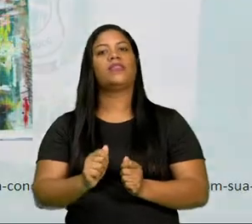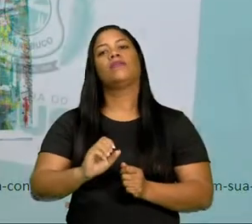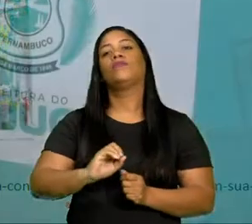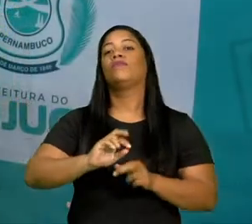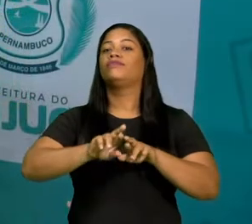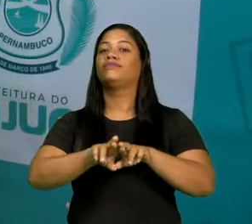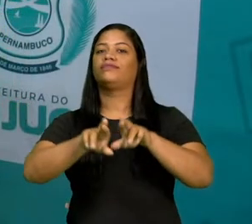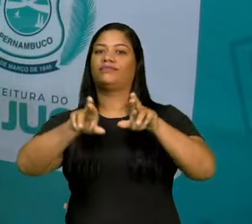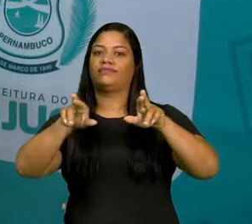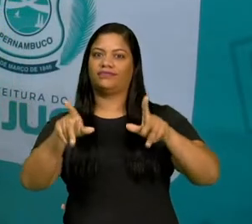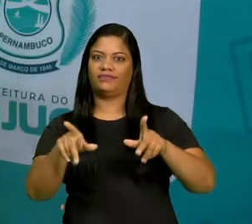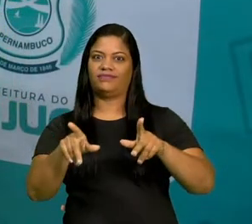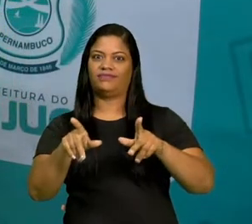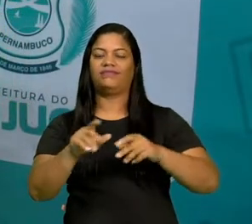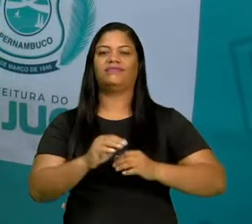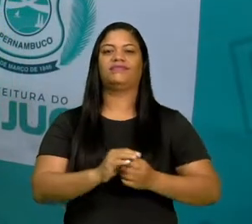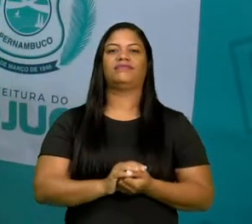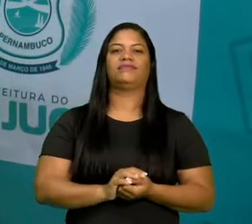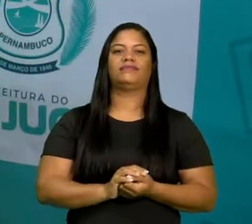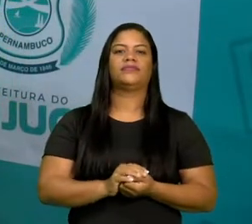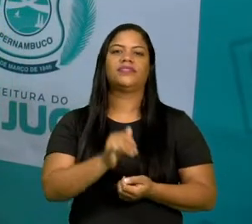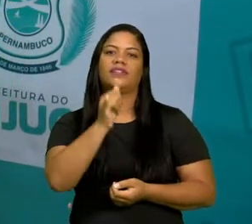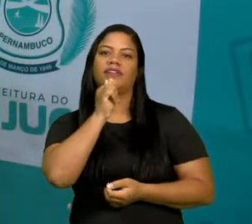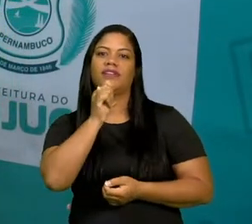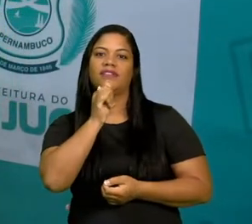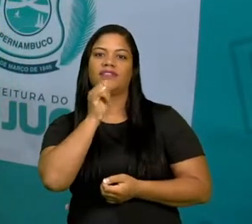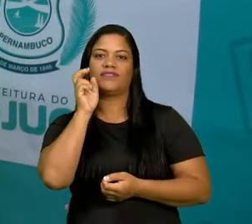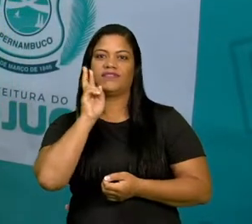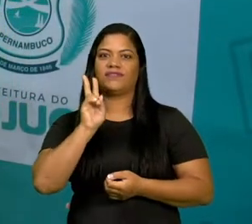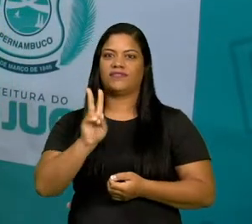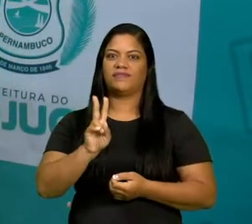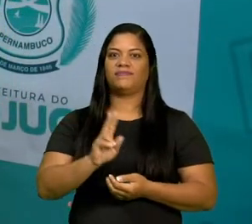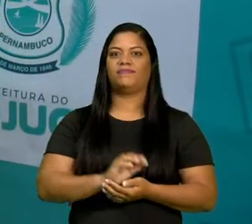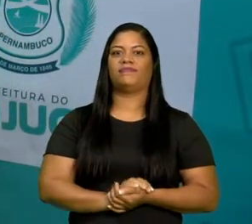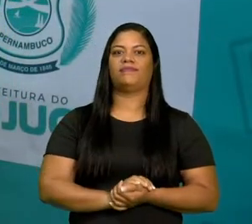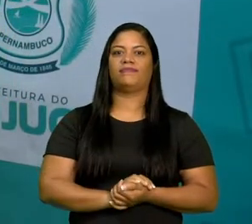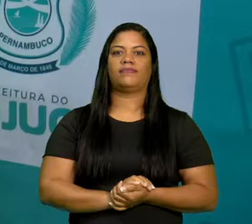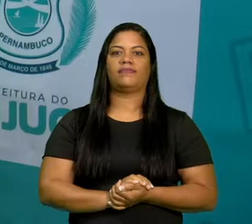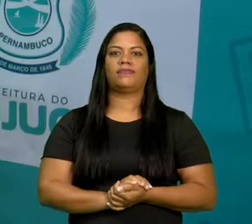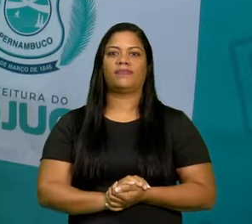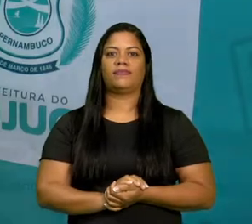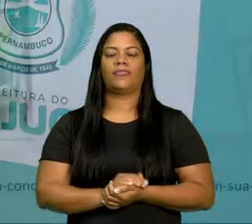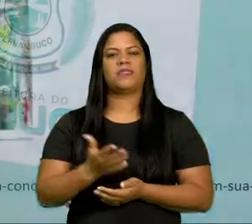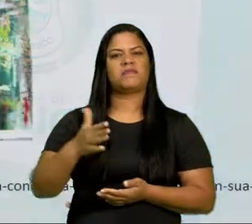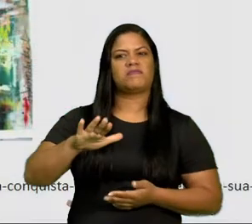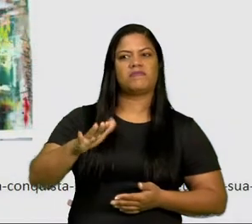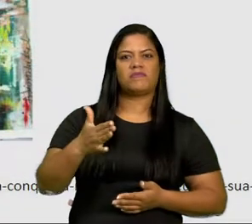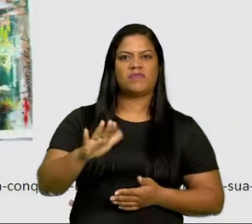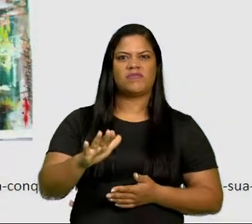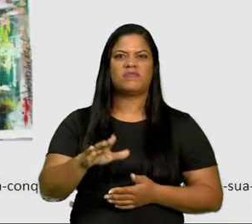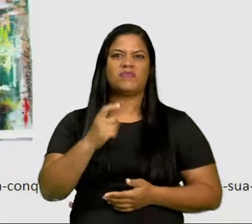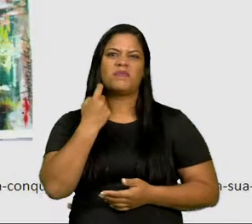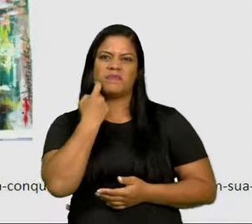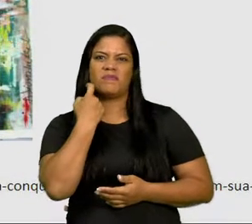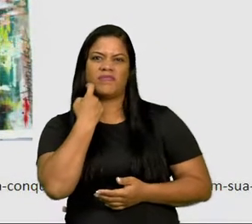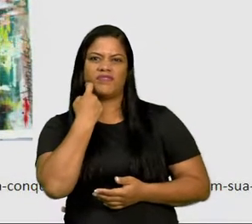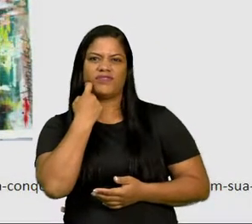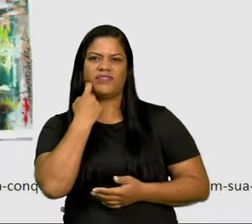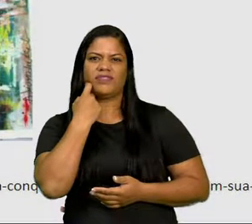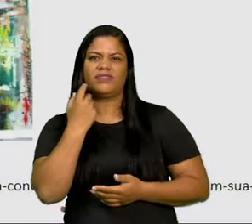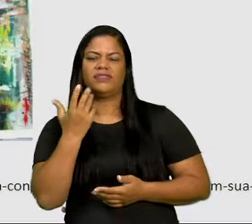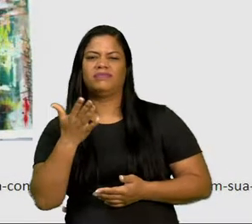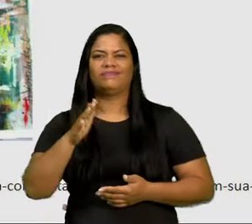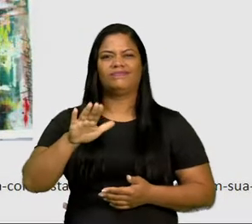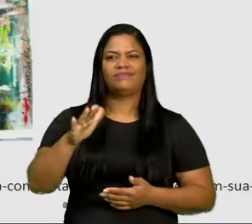não representacional. Por exemplo, é o que a gente vê aqui, ó. A gente está vendo que é mais ou menos um peixe, mas ele não é